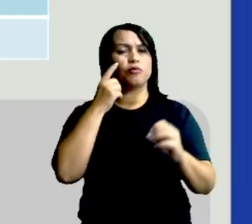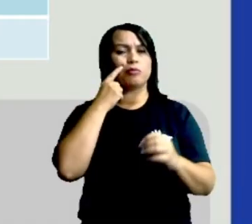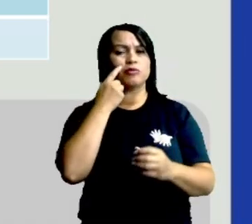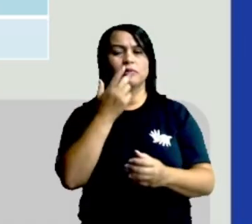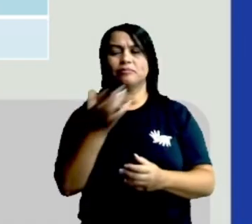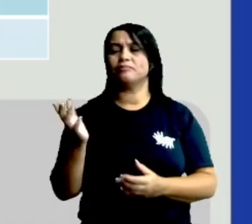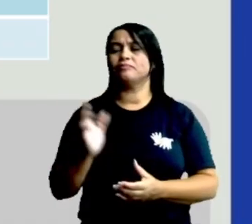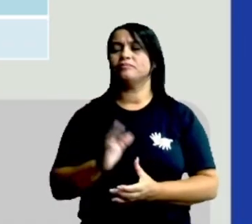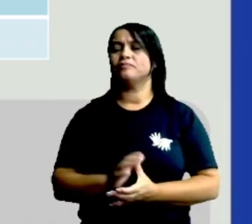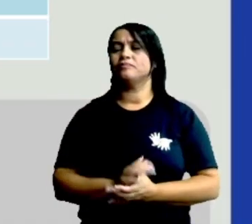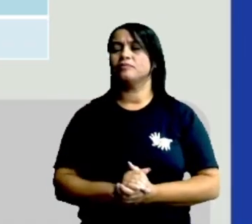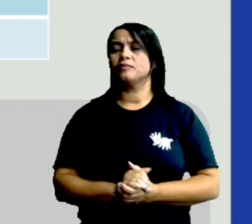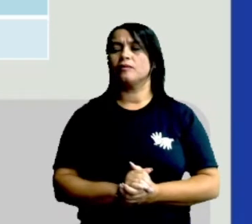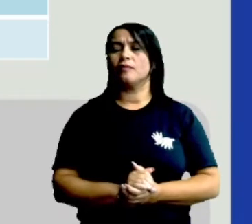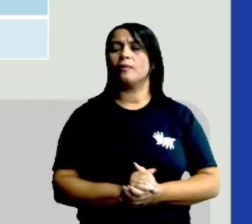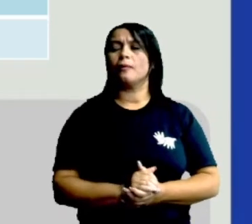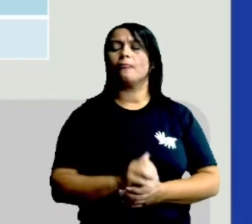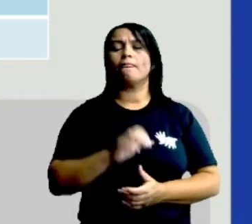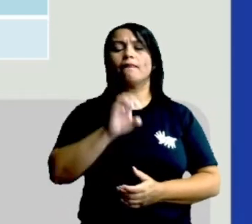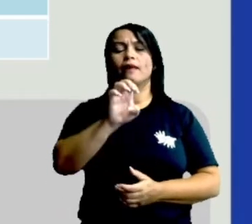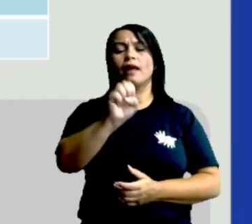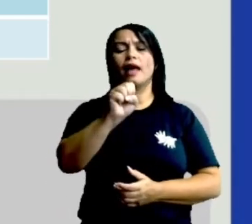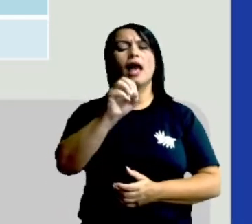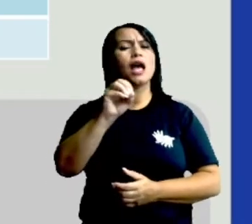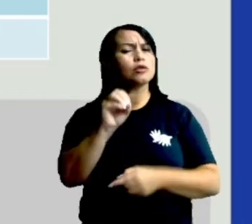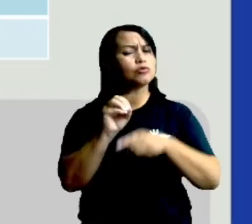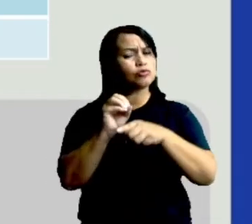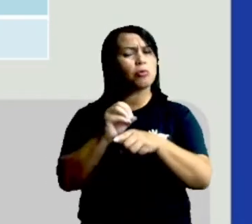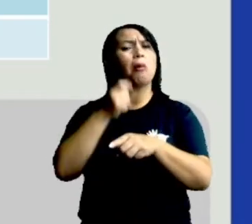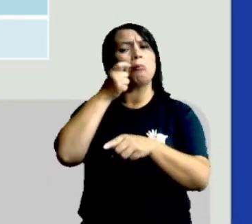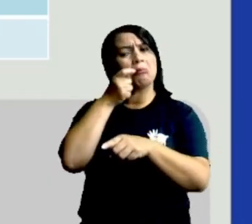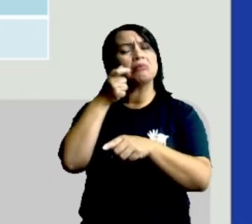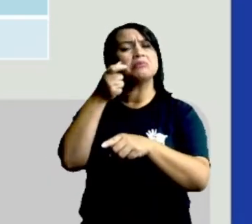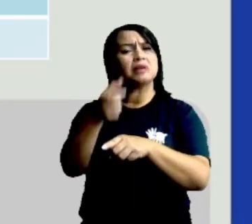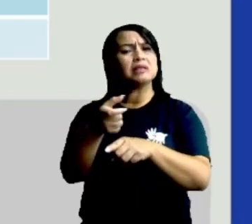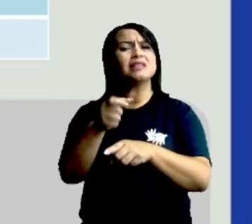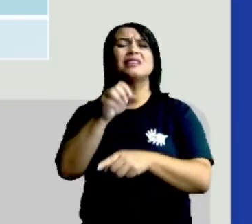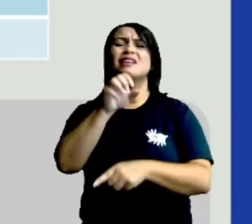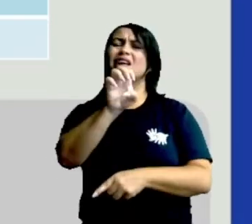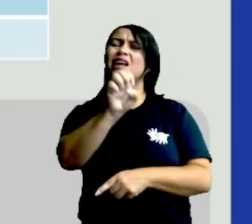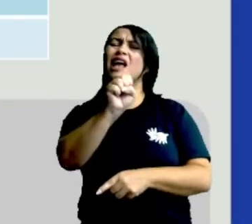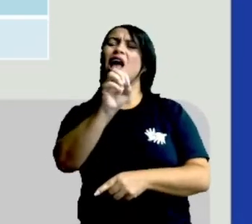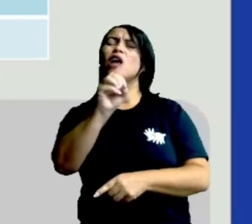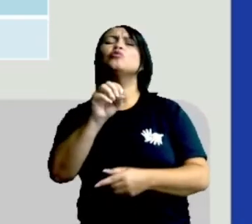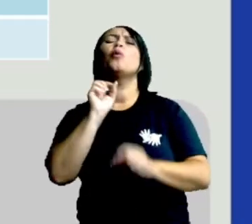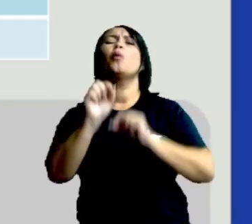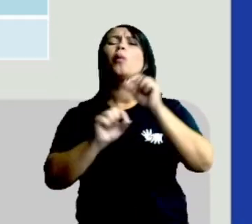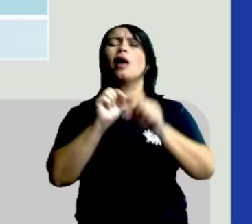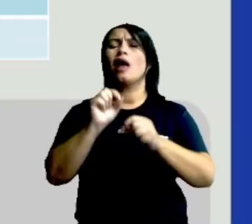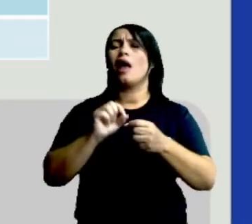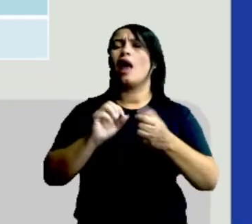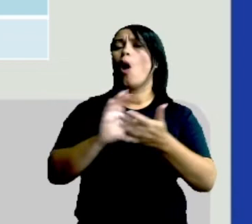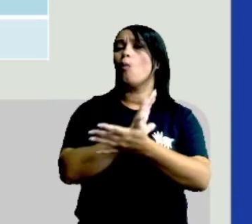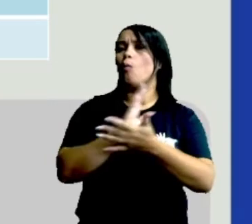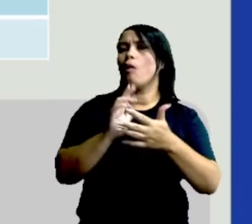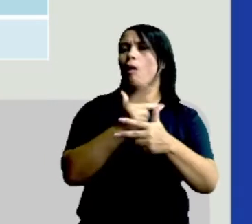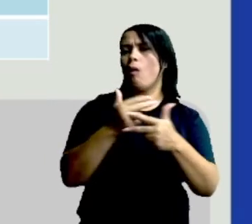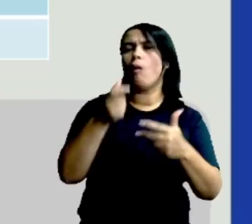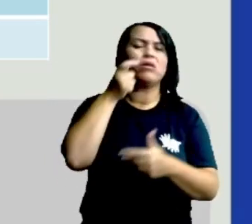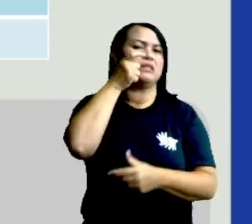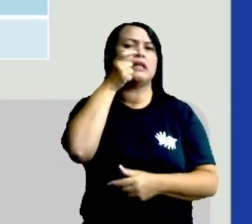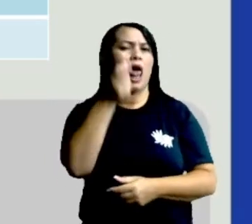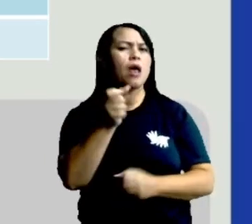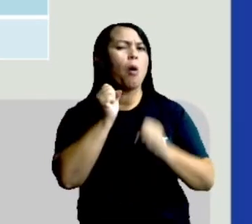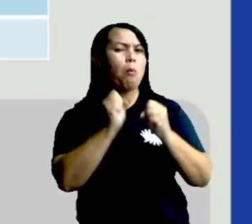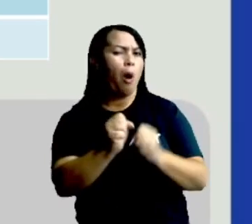ver. Eso es muy interesante. Isso é o quê? Alguma coisa é muito interessante. Eu